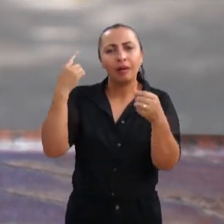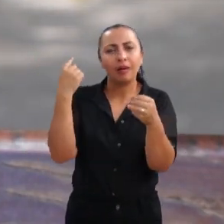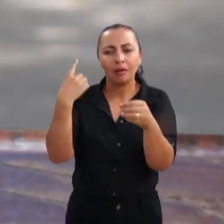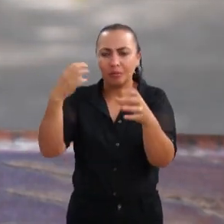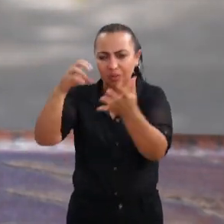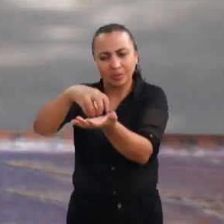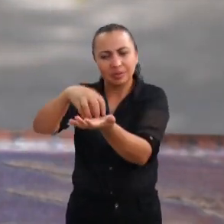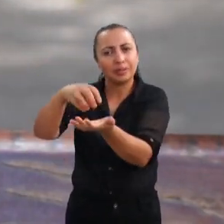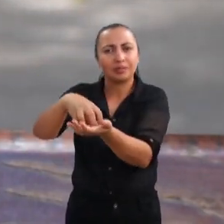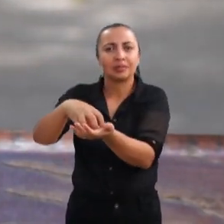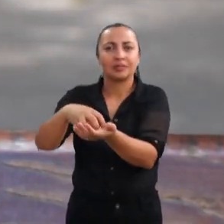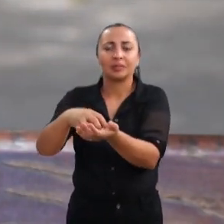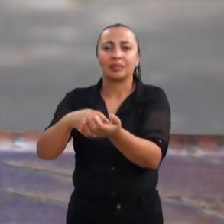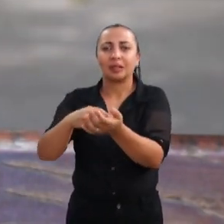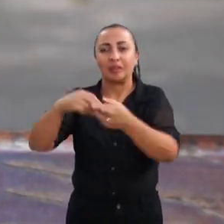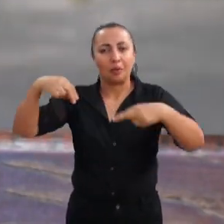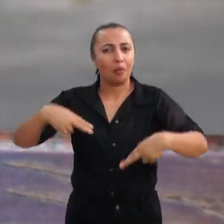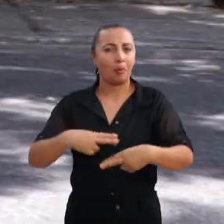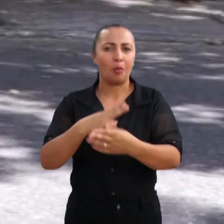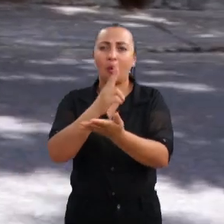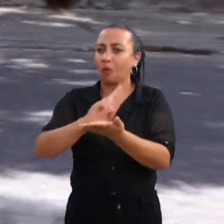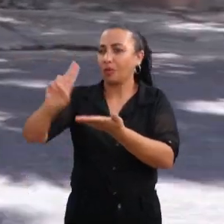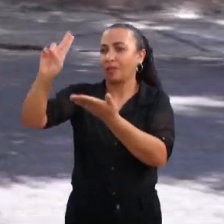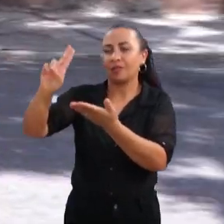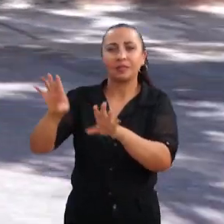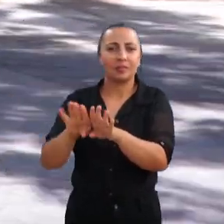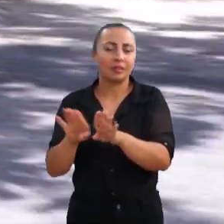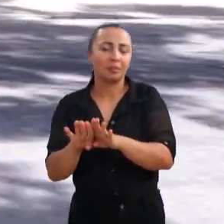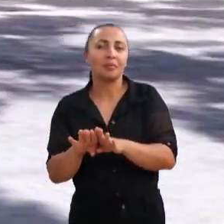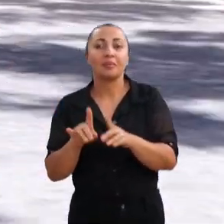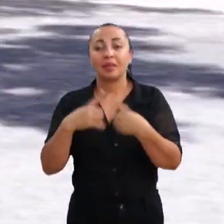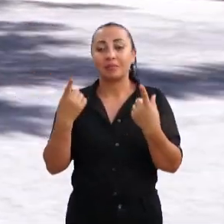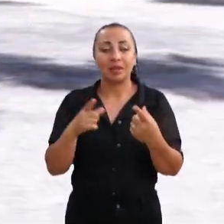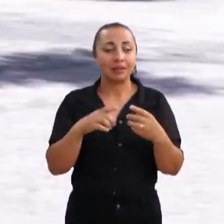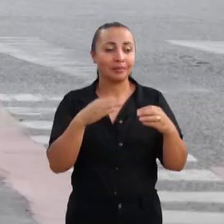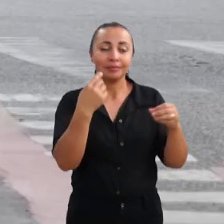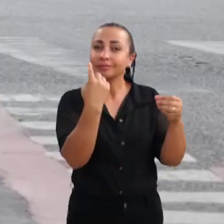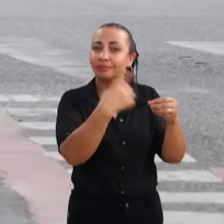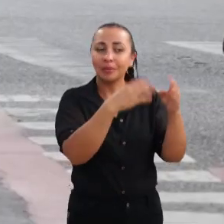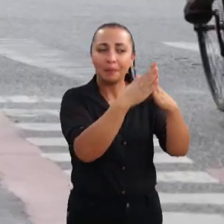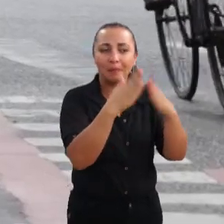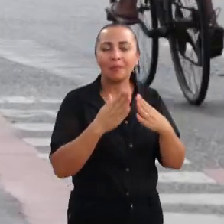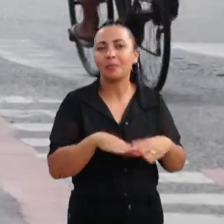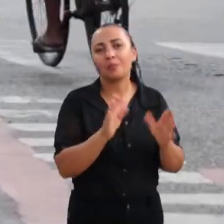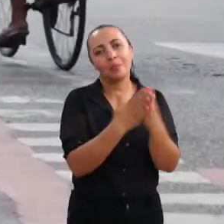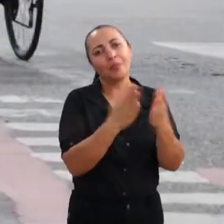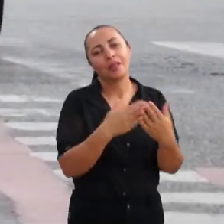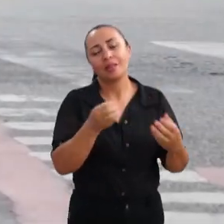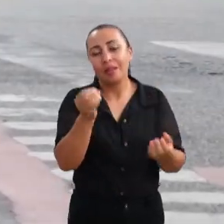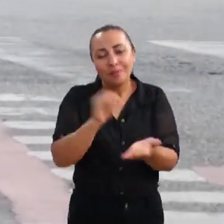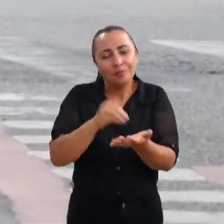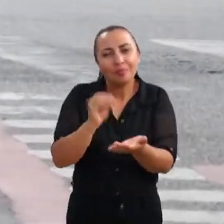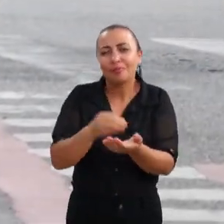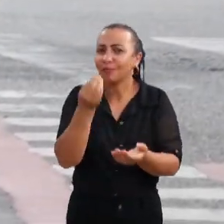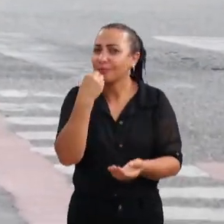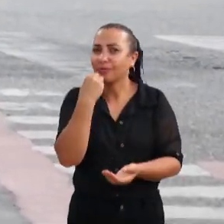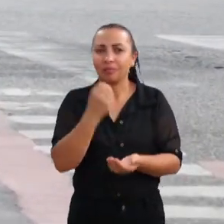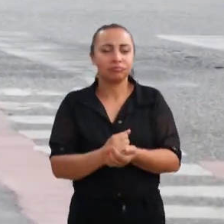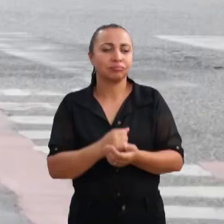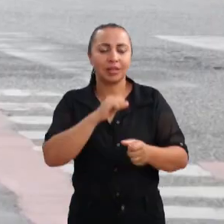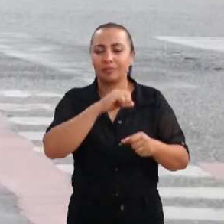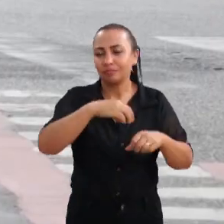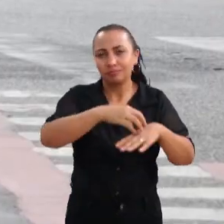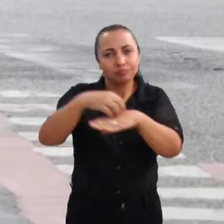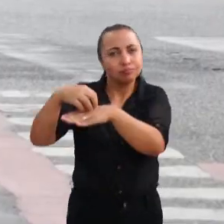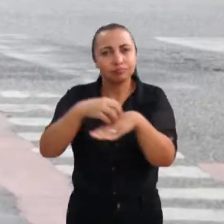centro, até alguns bairros de perfil universitário, mas na periferia, onde carece de uma certa mobilidade ali entre